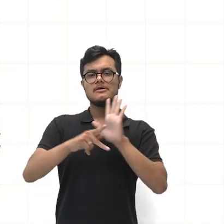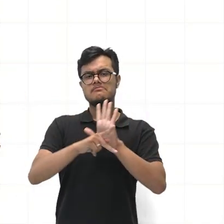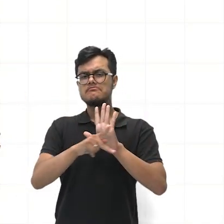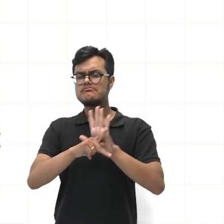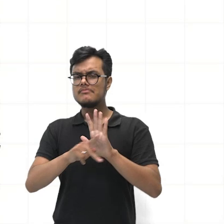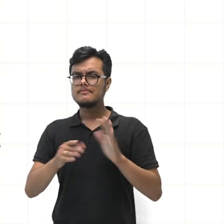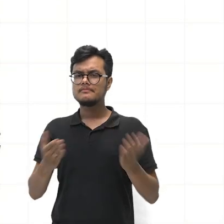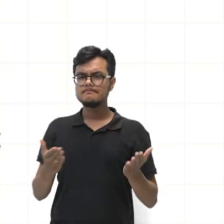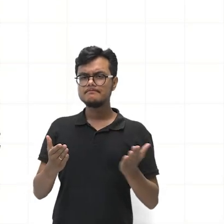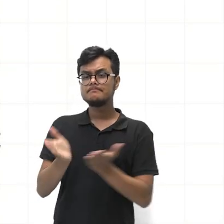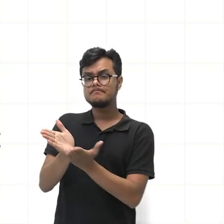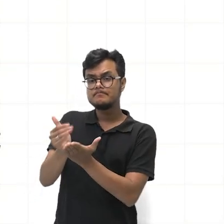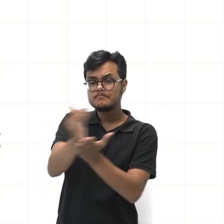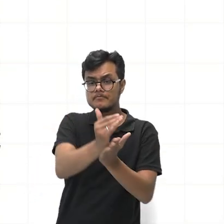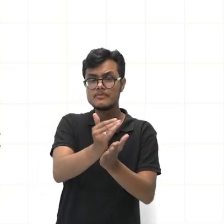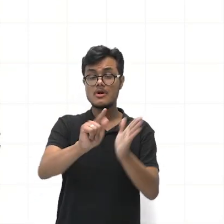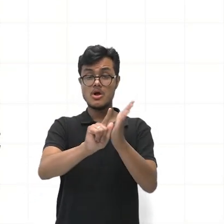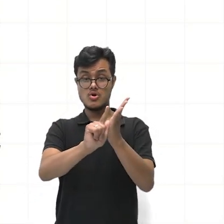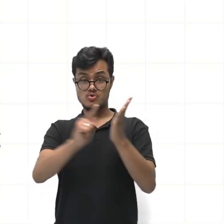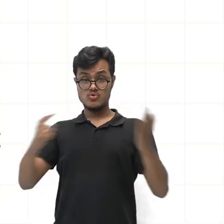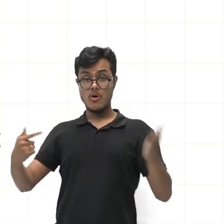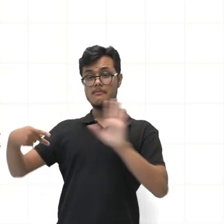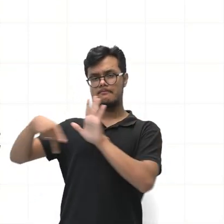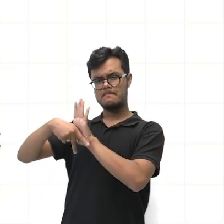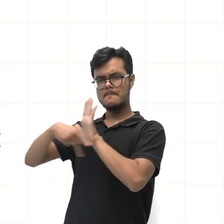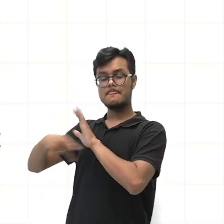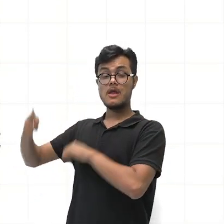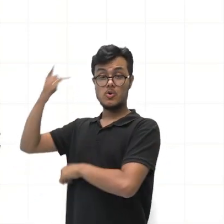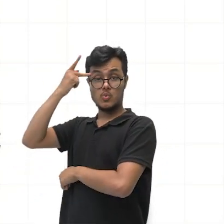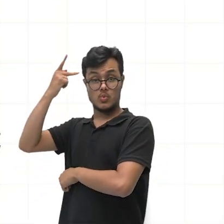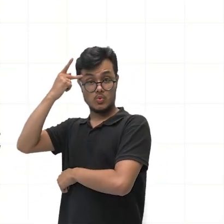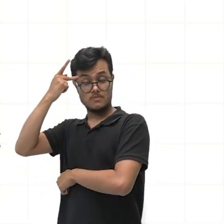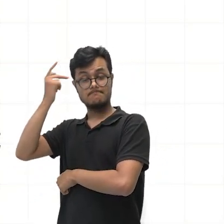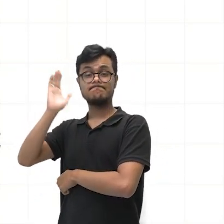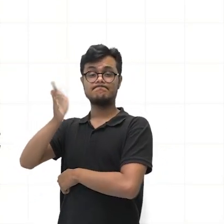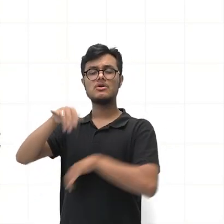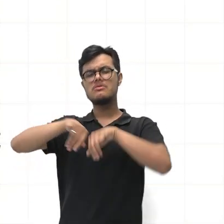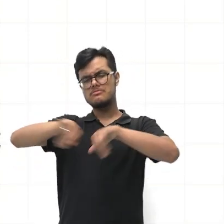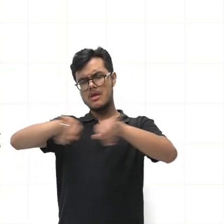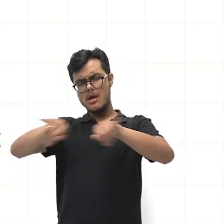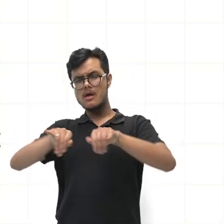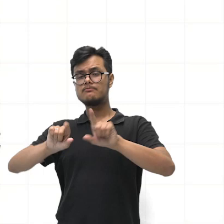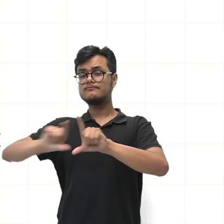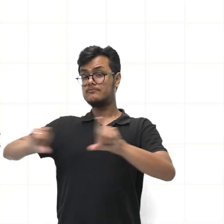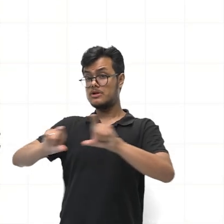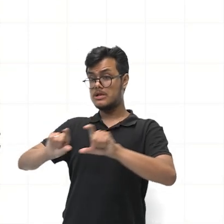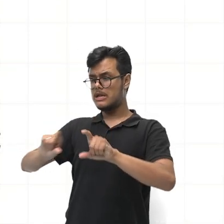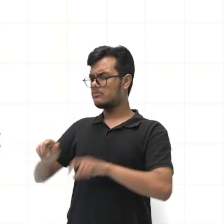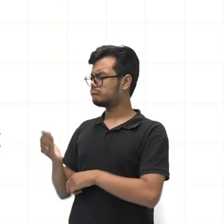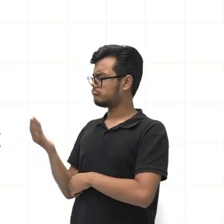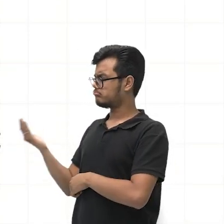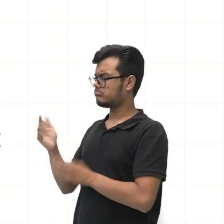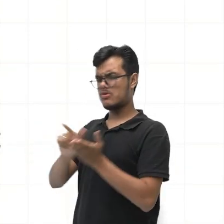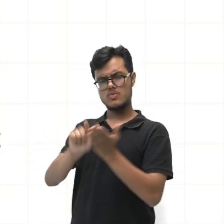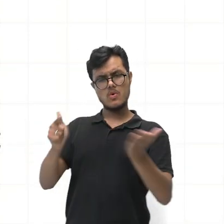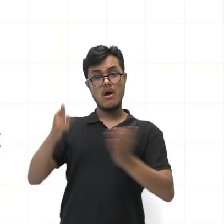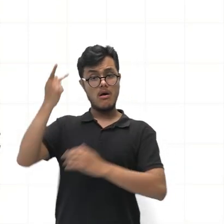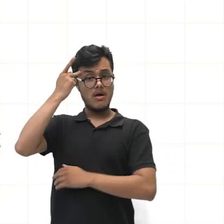foram extraídos do jornal USP, né? Está disponível aqui no endereço eletrônico, jornal USP,